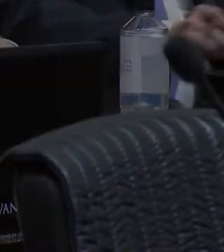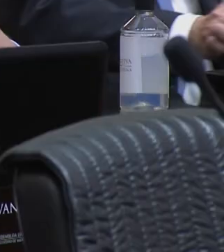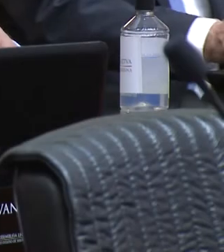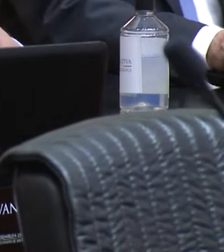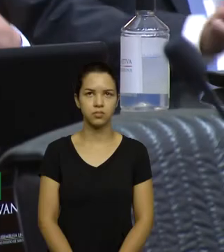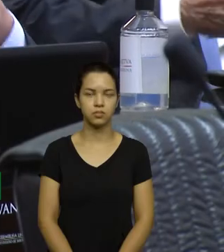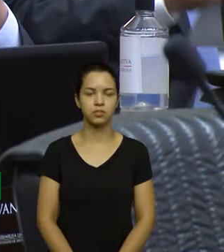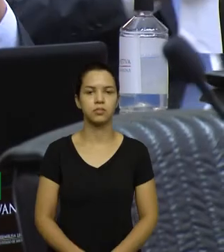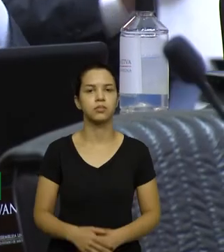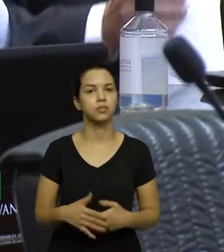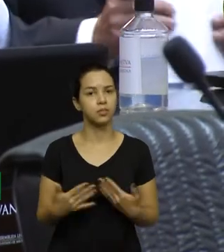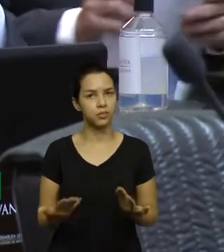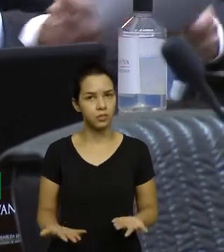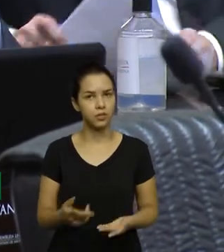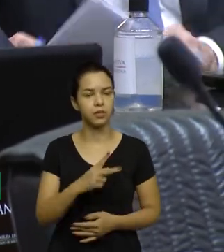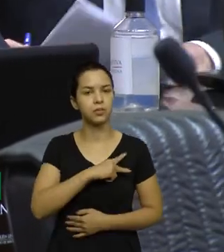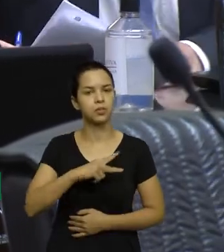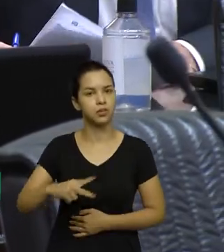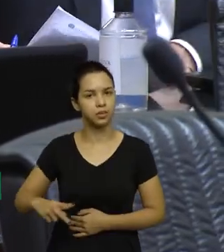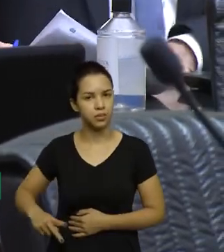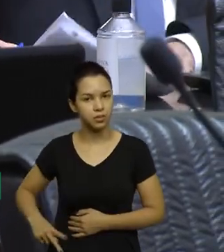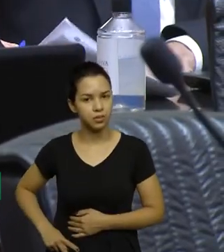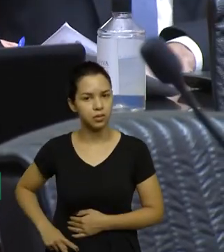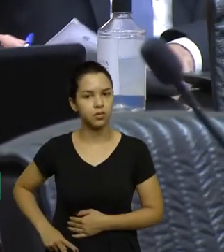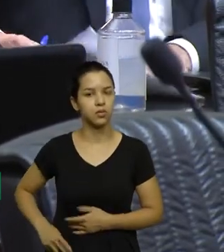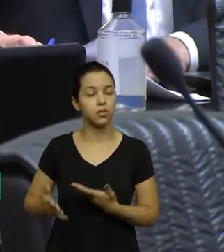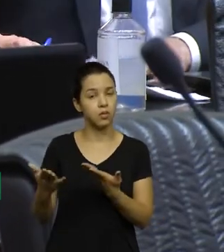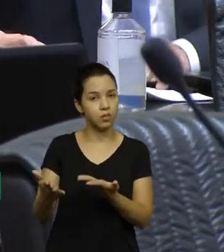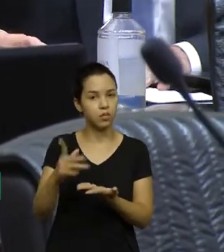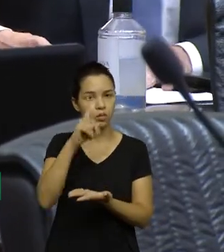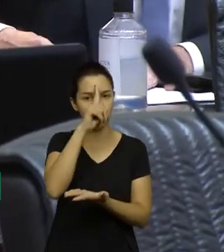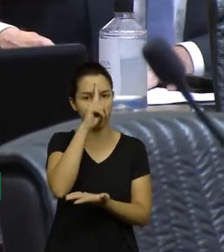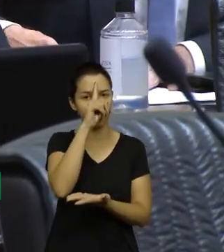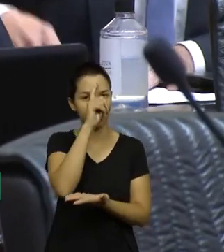Então, senhor presidente, esse hospital,